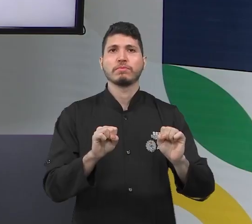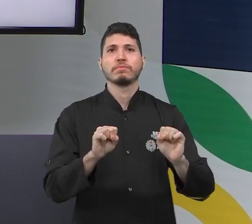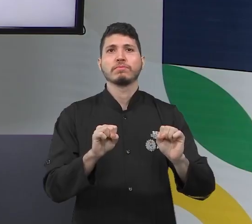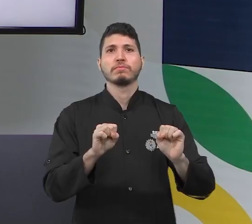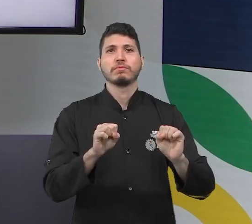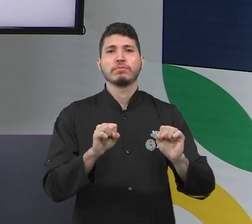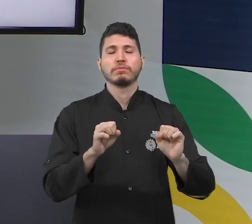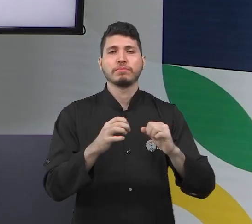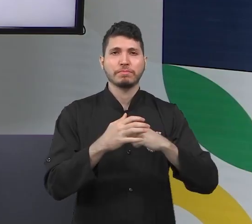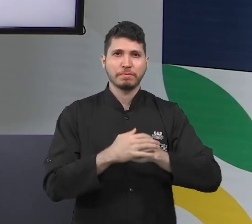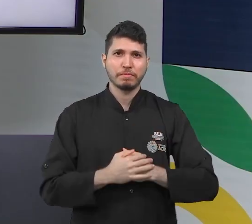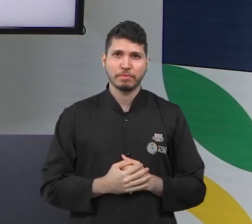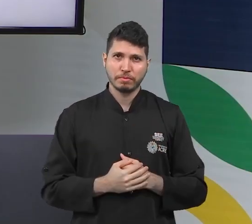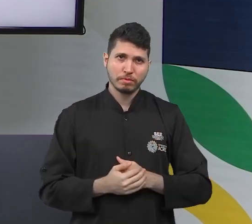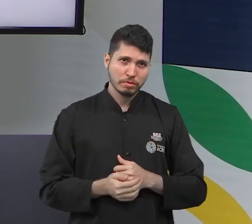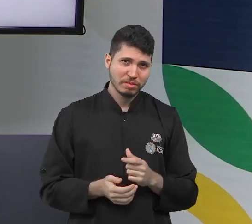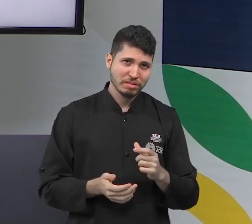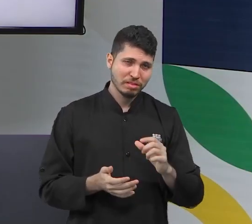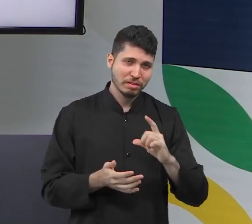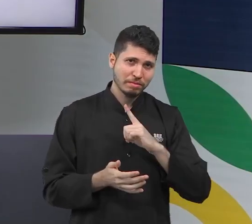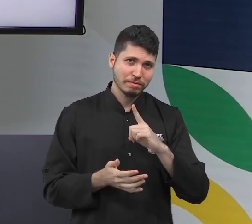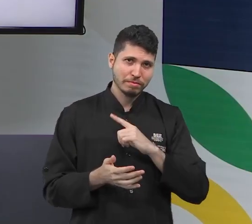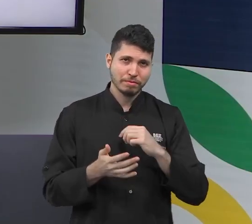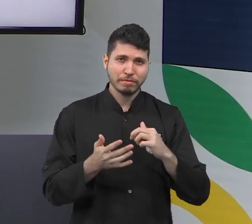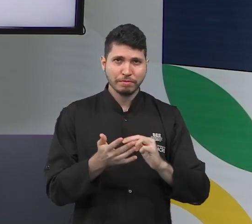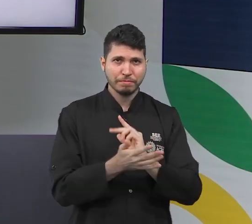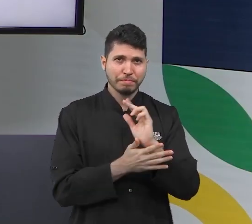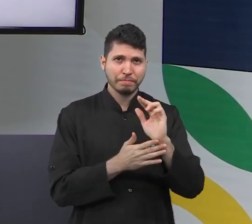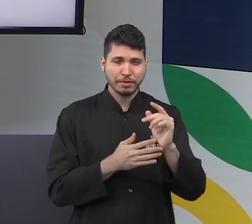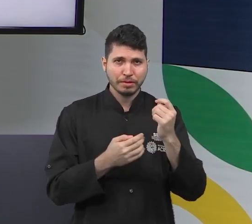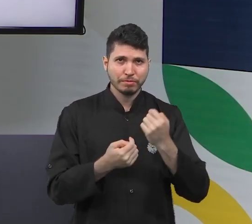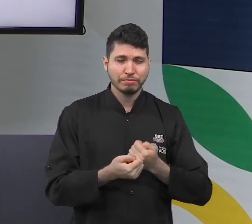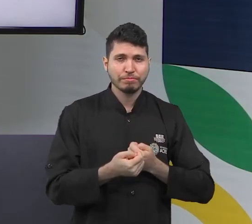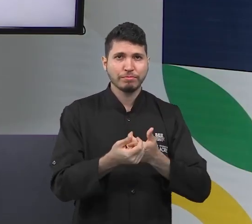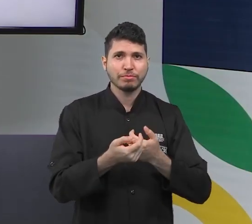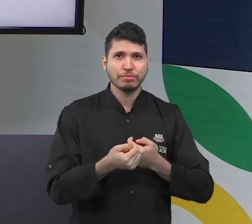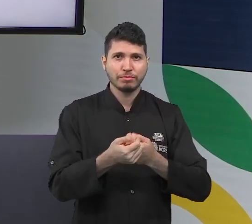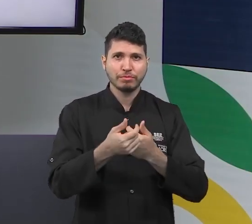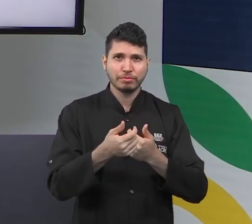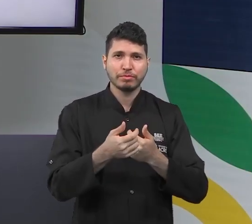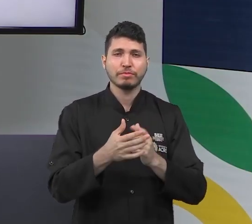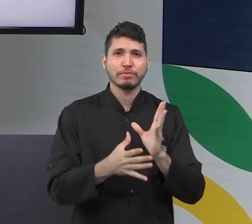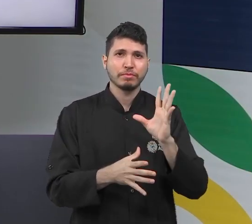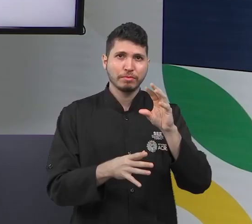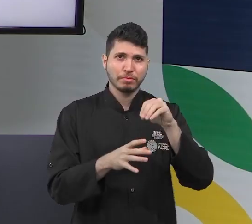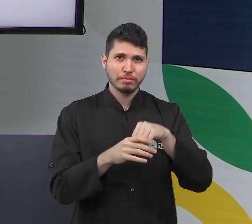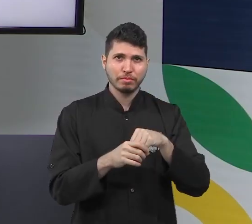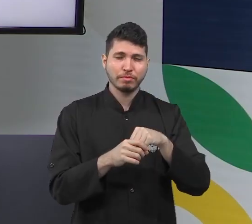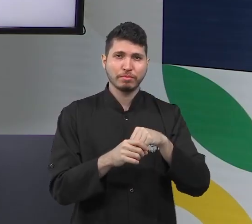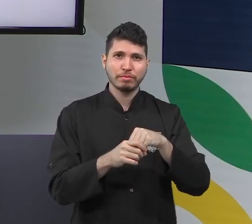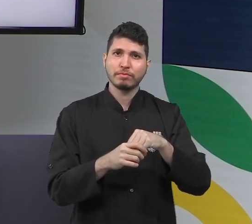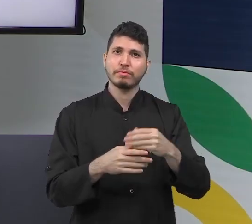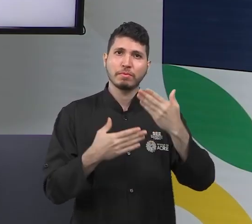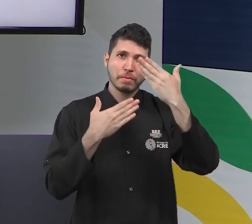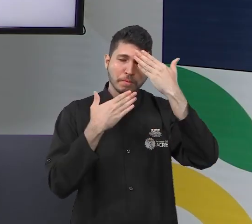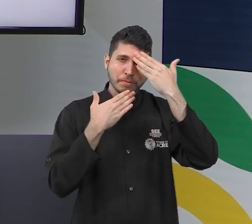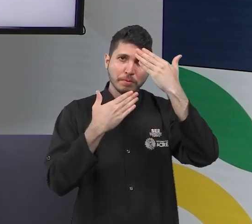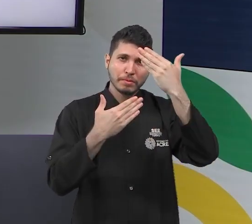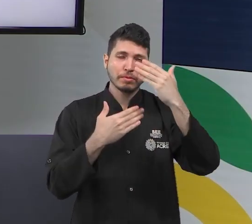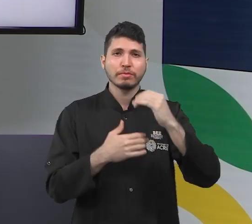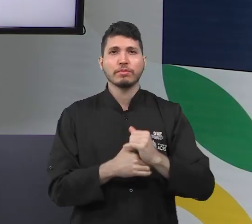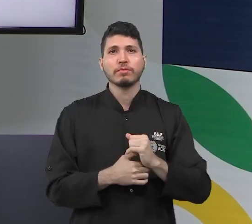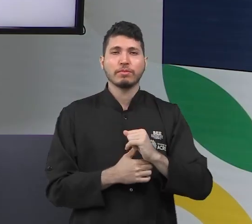videoaula, mas tem outros passos também que fazem parte dessa nossa unidade de trabalho. Eu agradeço a